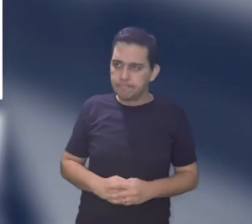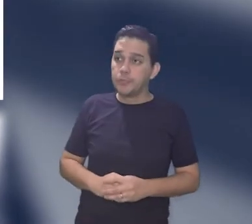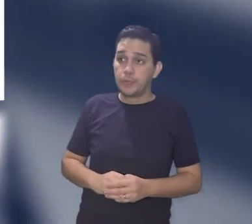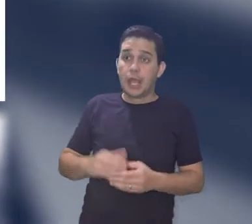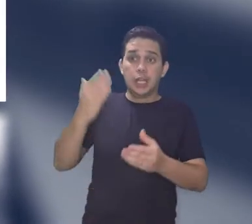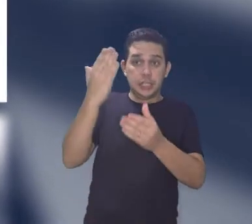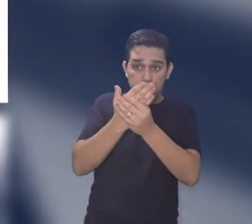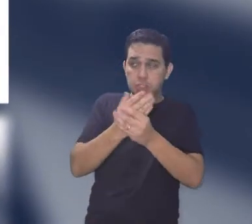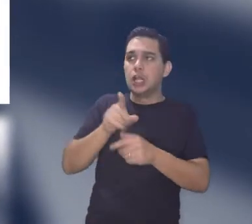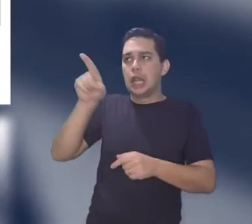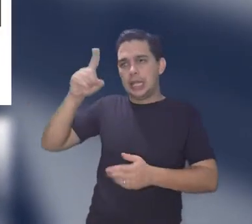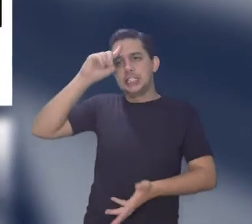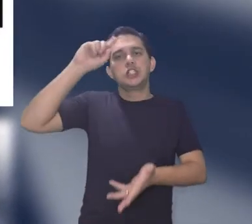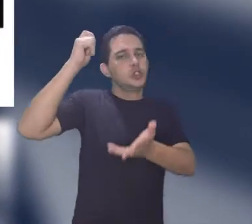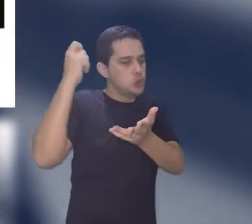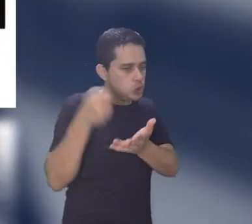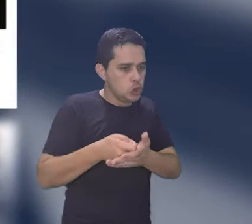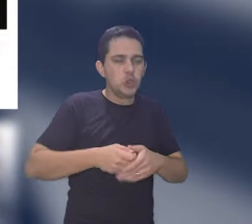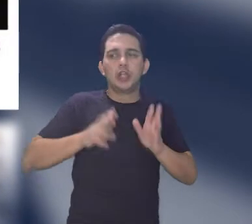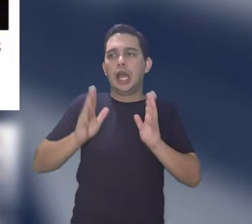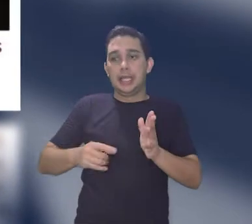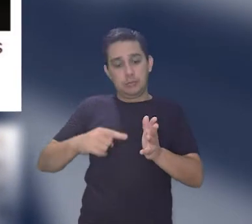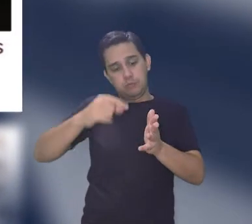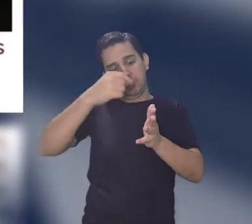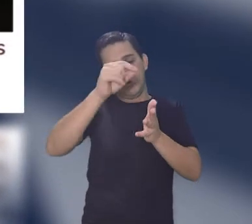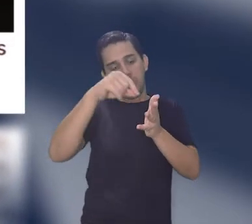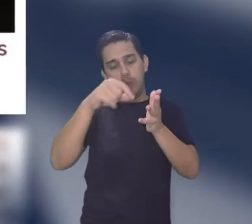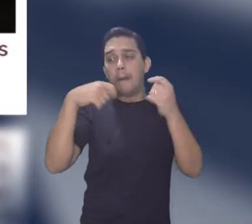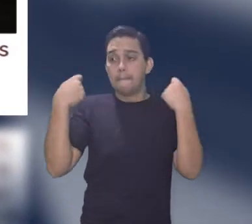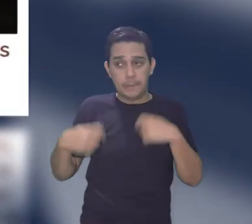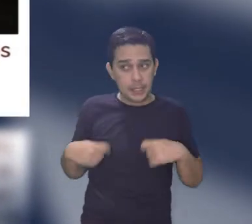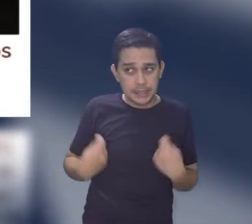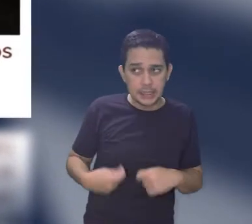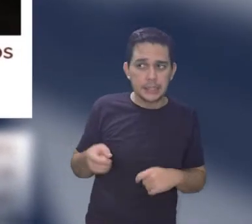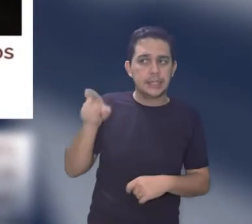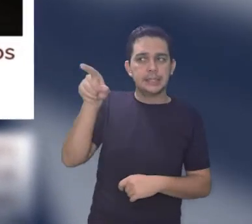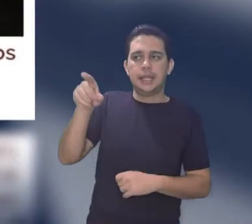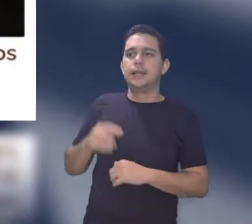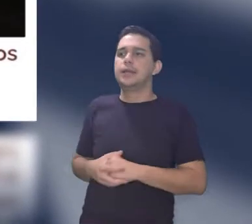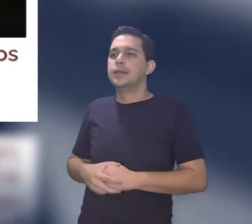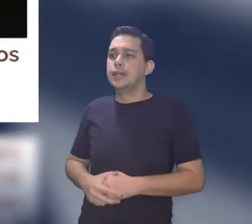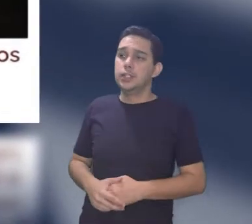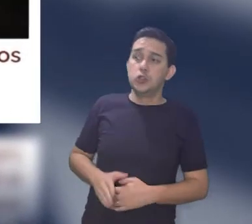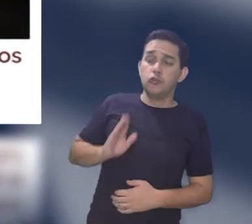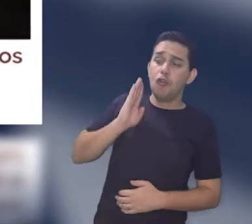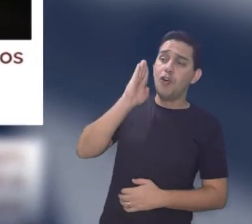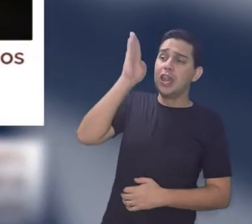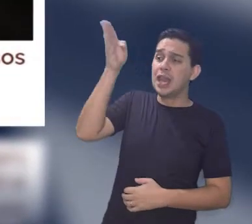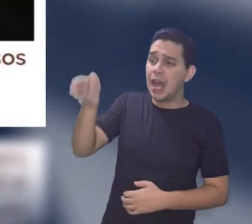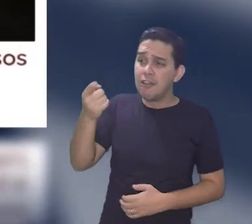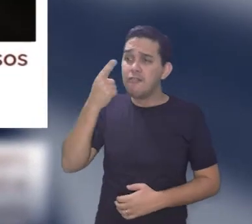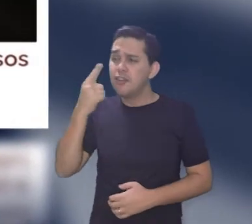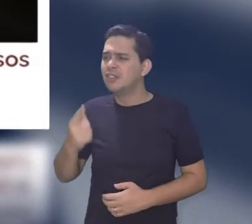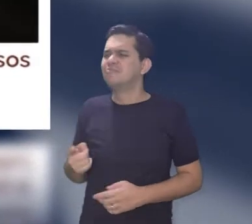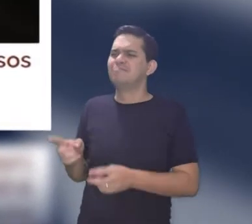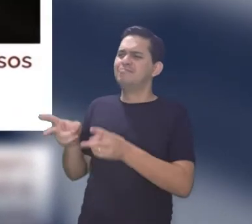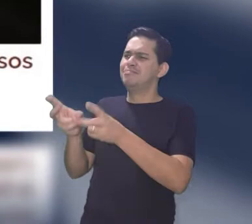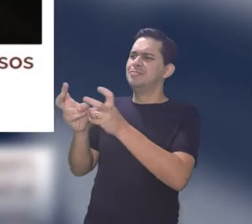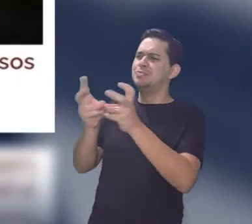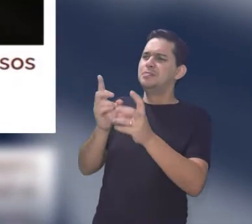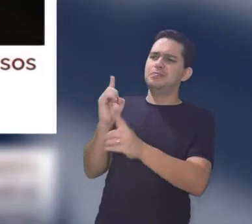de melhorar bastante o atendimento. A gente fala que foi fácil constatação porque, de fato, o prédio é